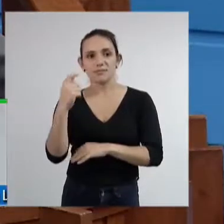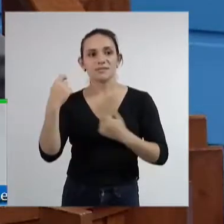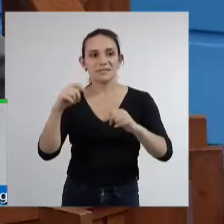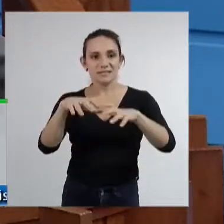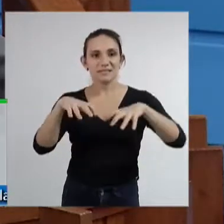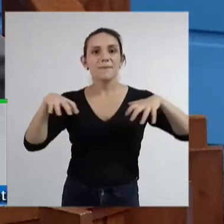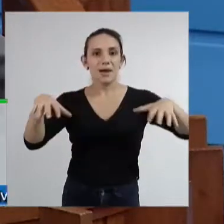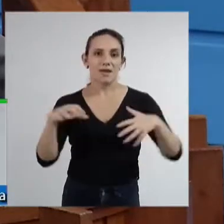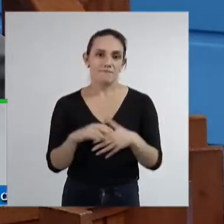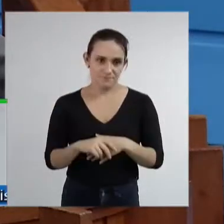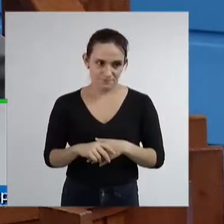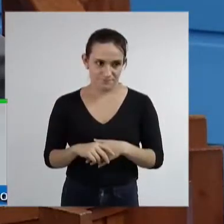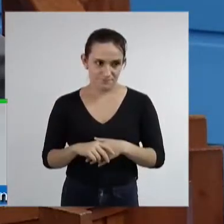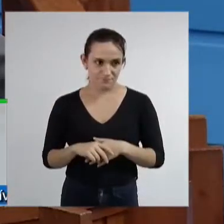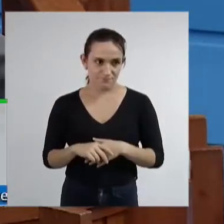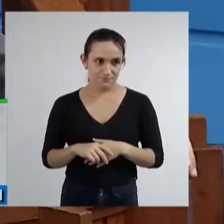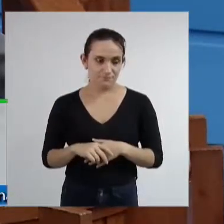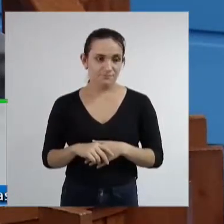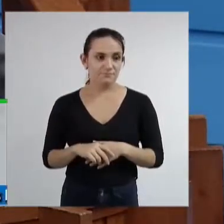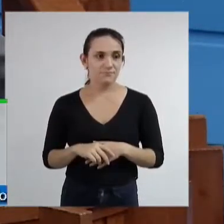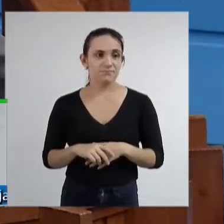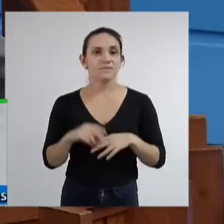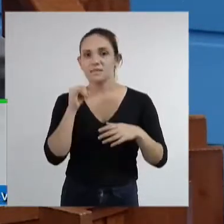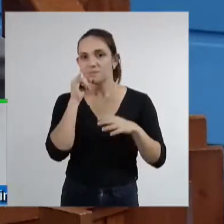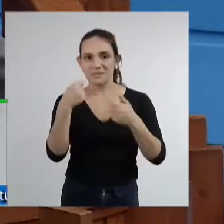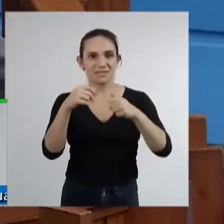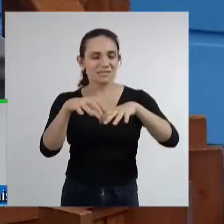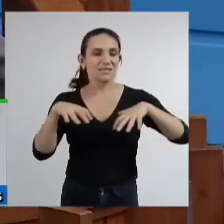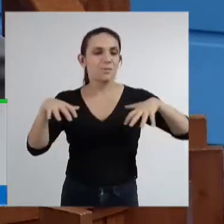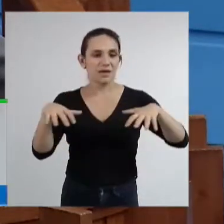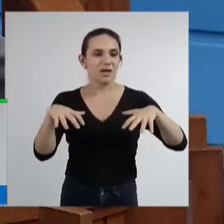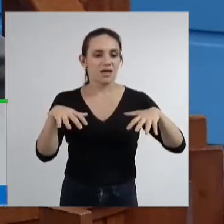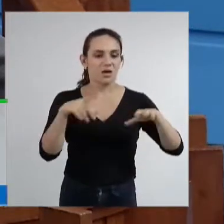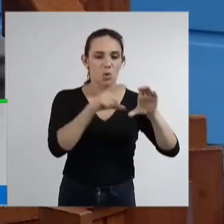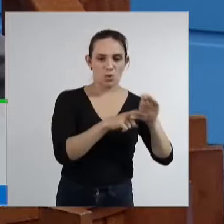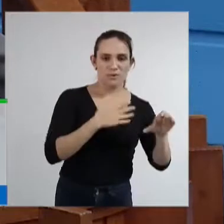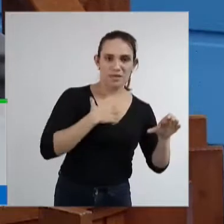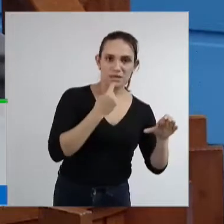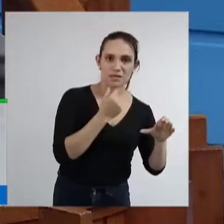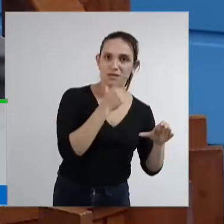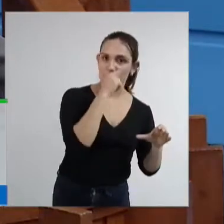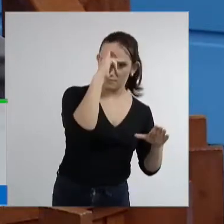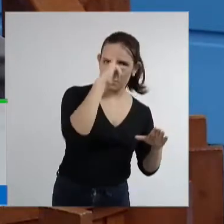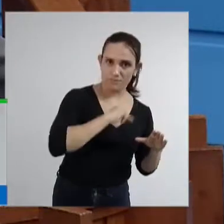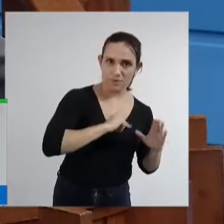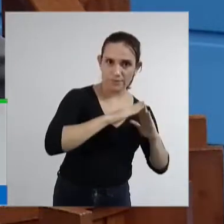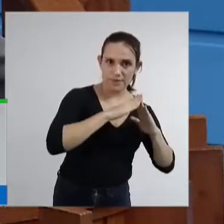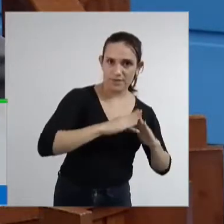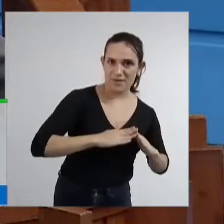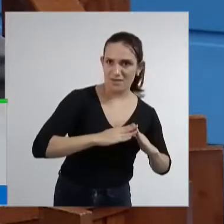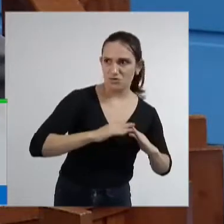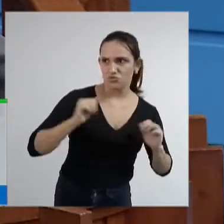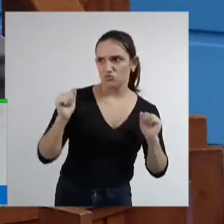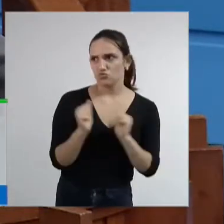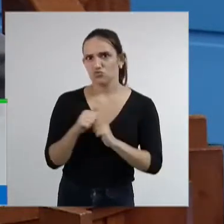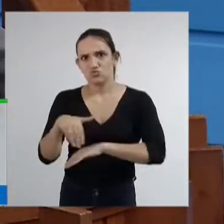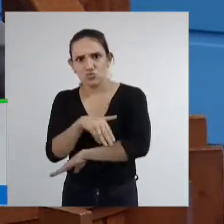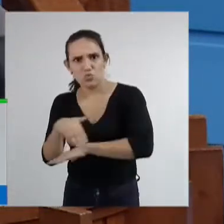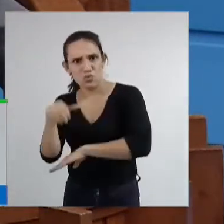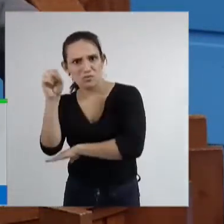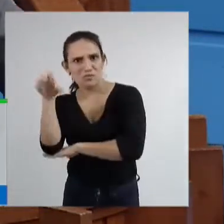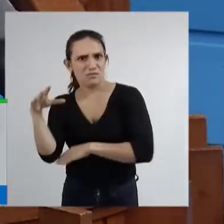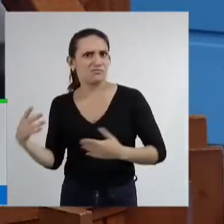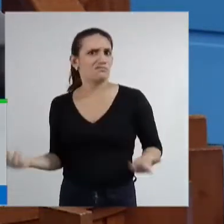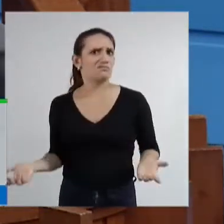de energia elétrica. O consumo tinha que ser separado. Porque hoje, como é embutida a taxa de iluminação pública, mesmo que você